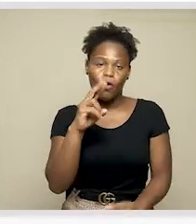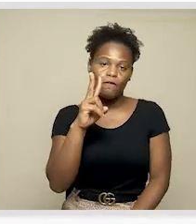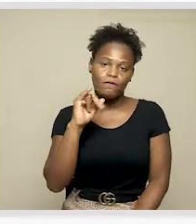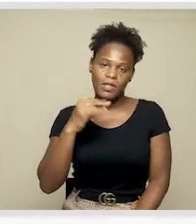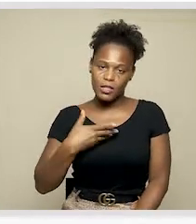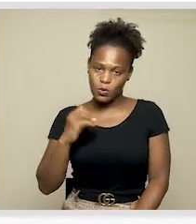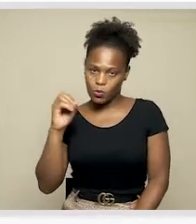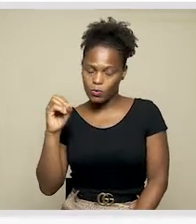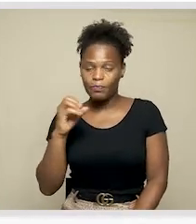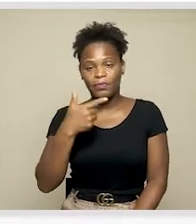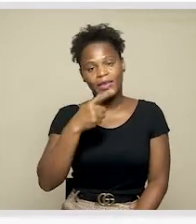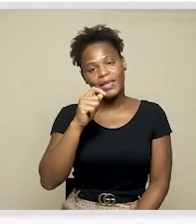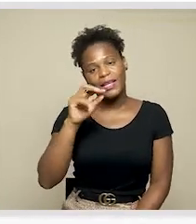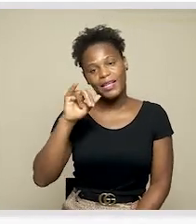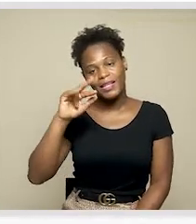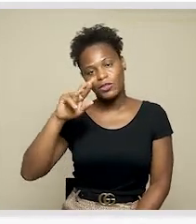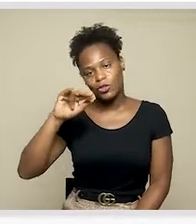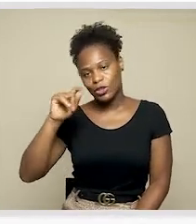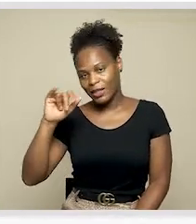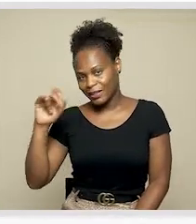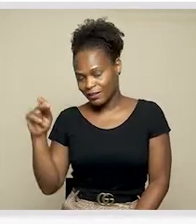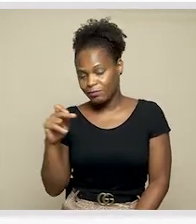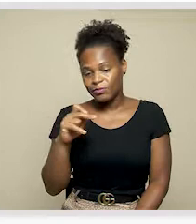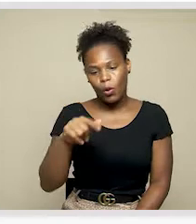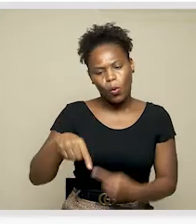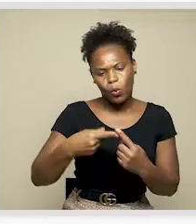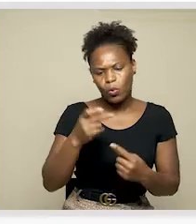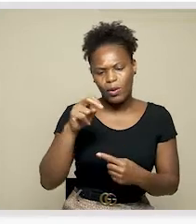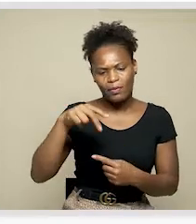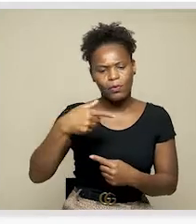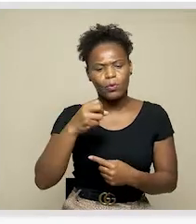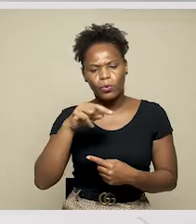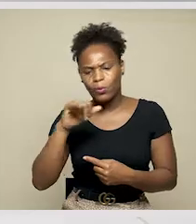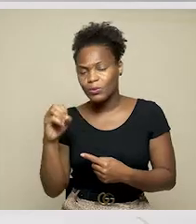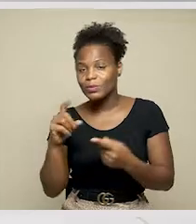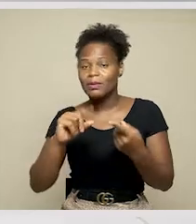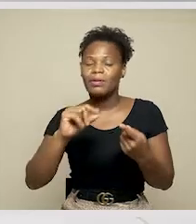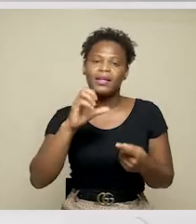de Souza, António Nunes, Aguinaldo Fonseca, Gabriel Mariano.